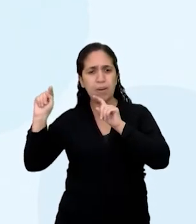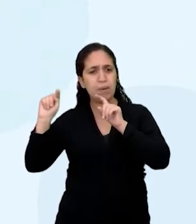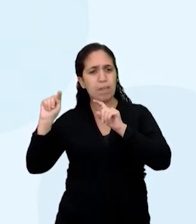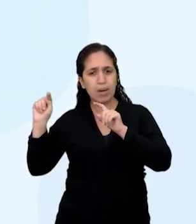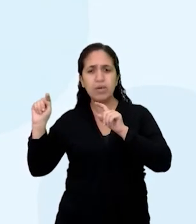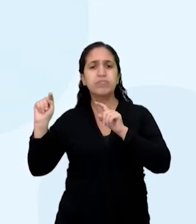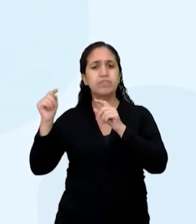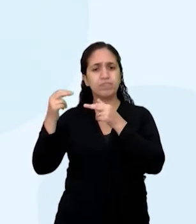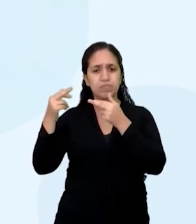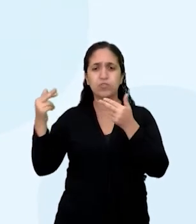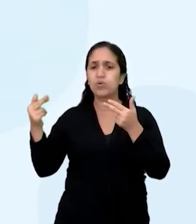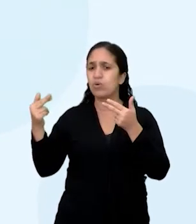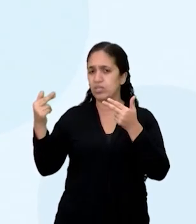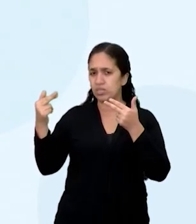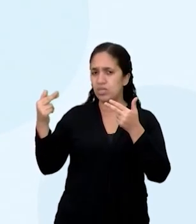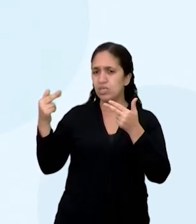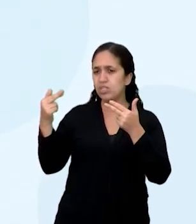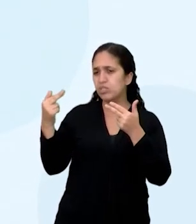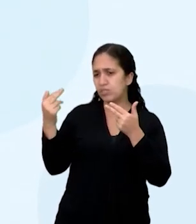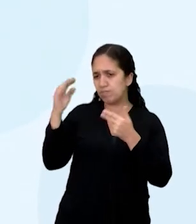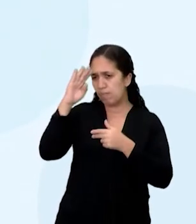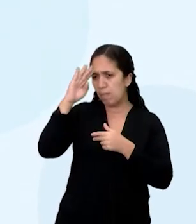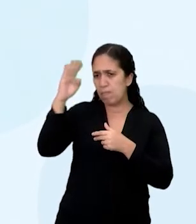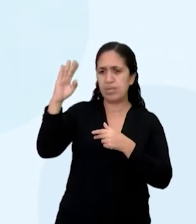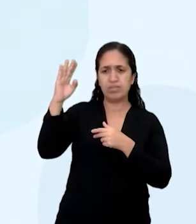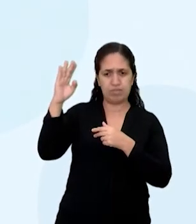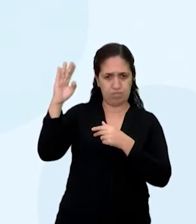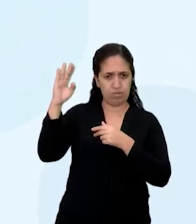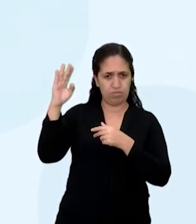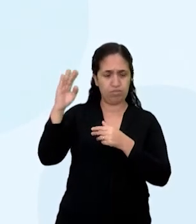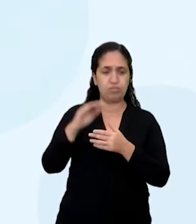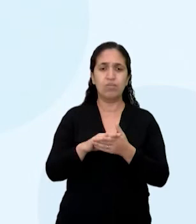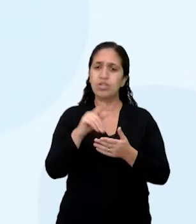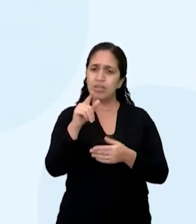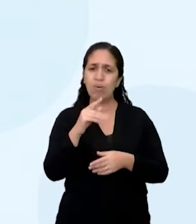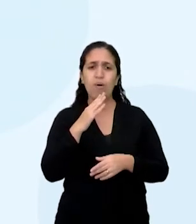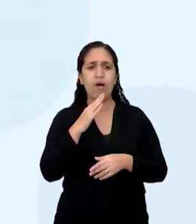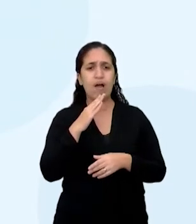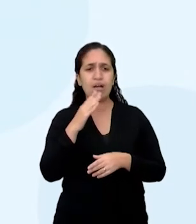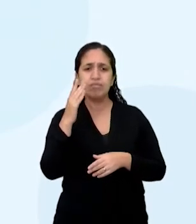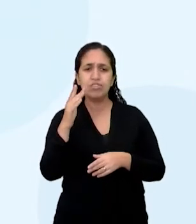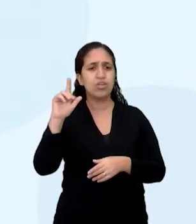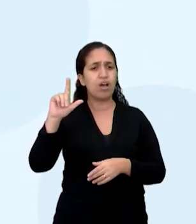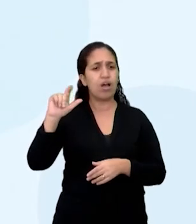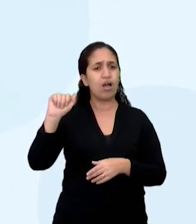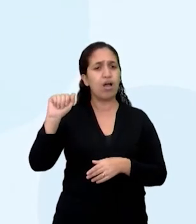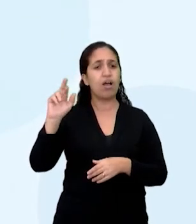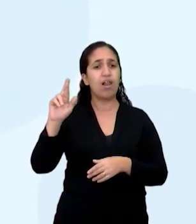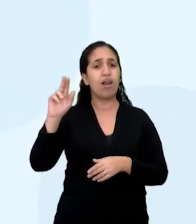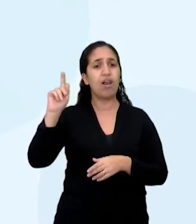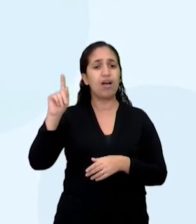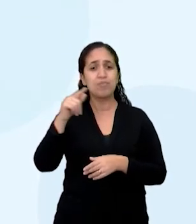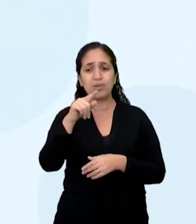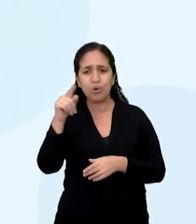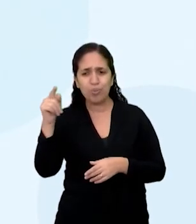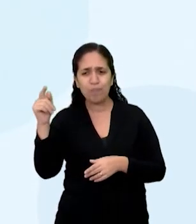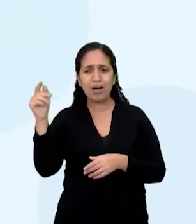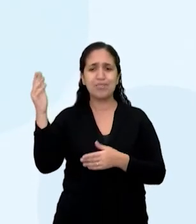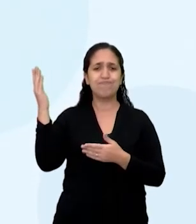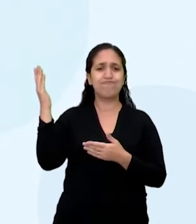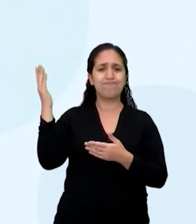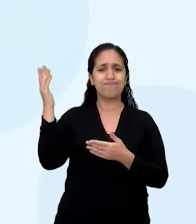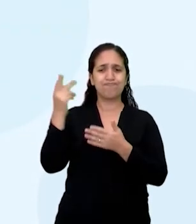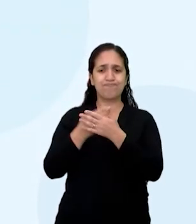gente deve deixar com ênfase. Então, vocês já ouviram falar no LARP? Opa, coloquei a caneta,